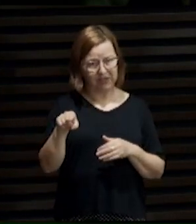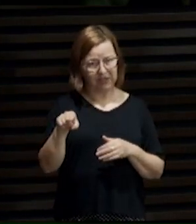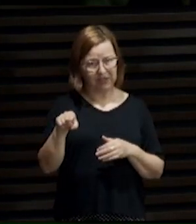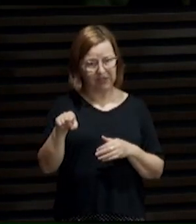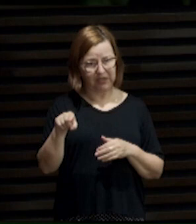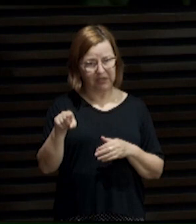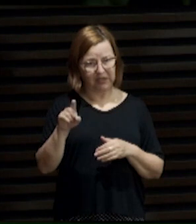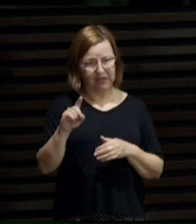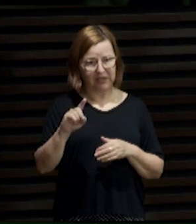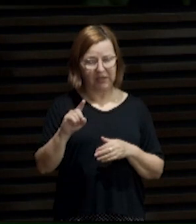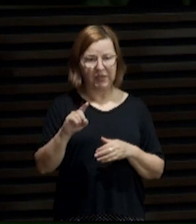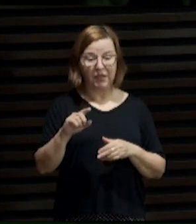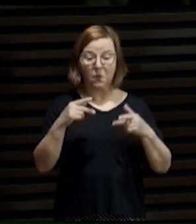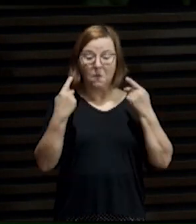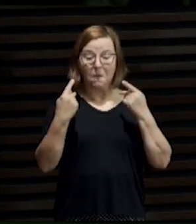da tua casa?